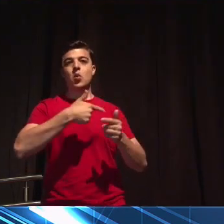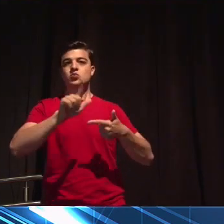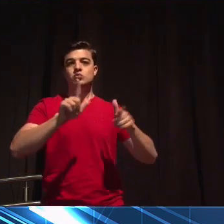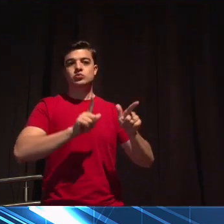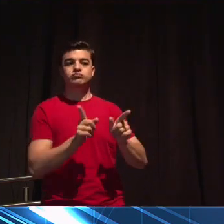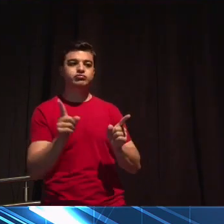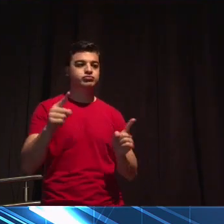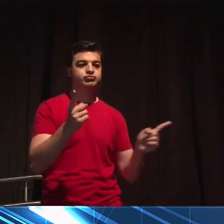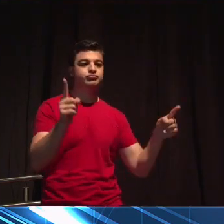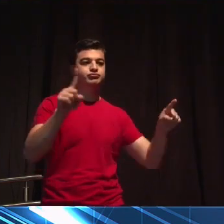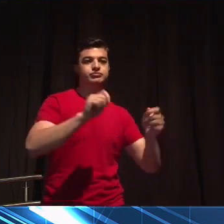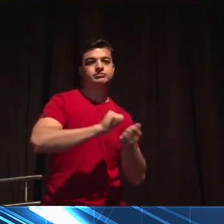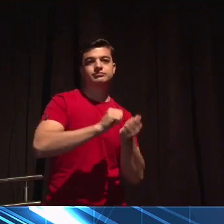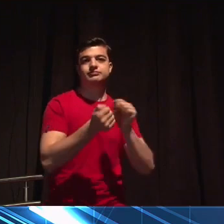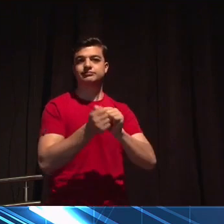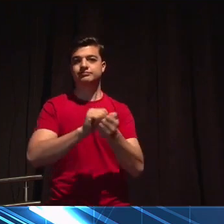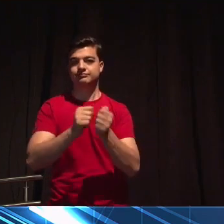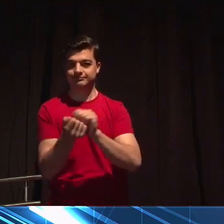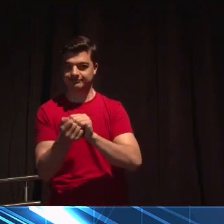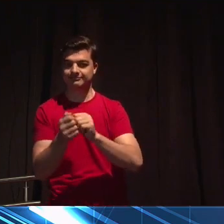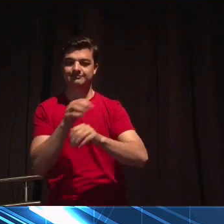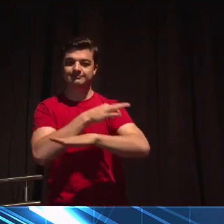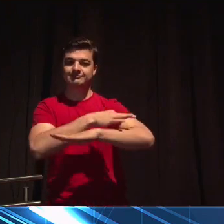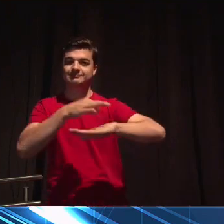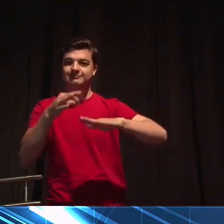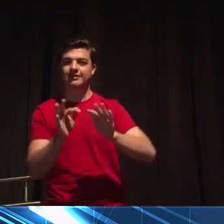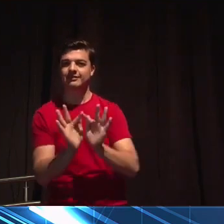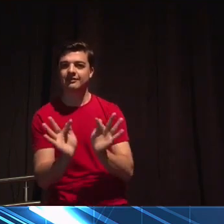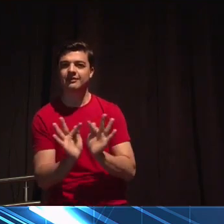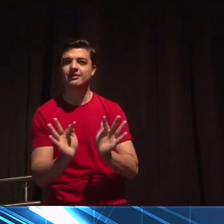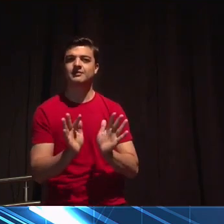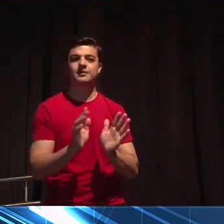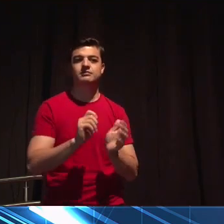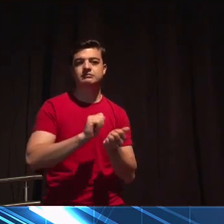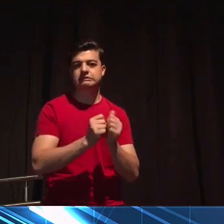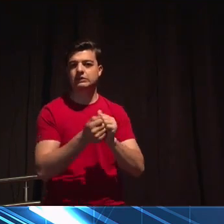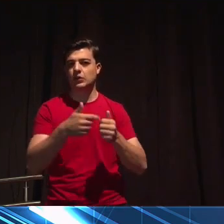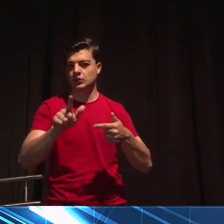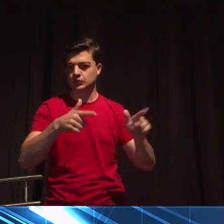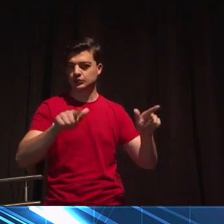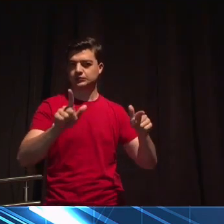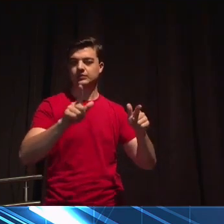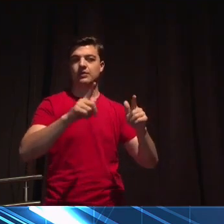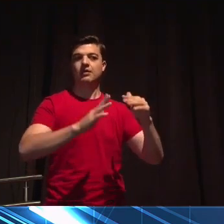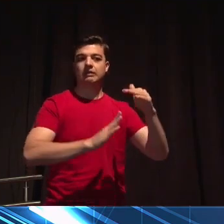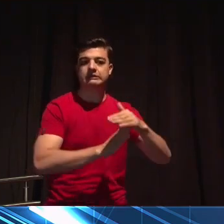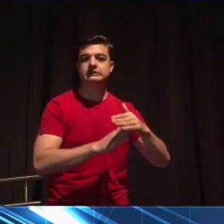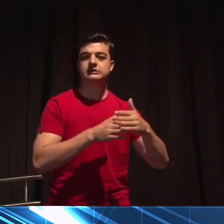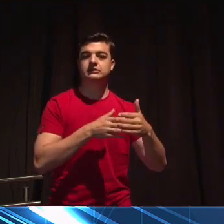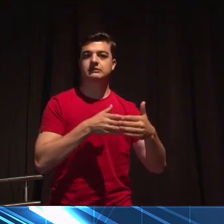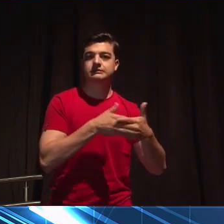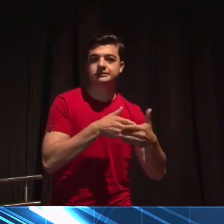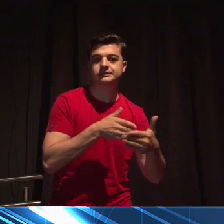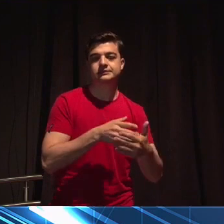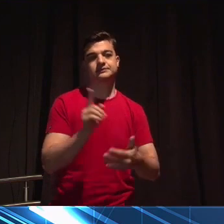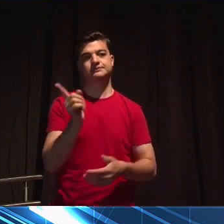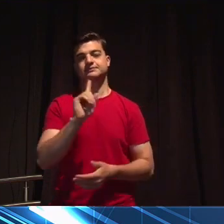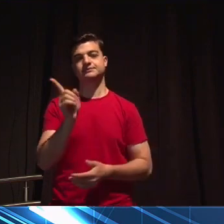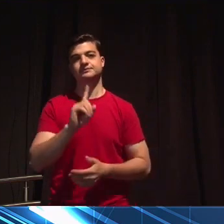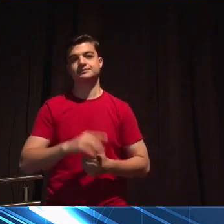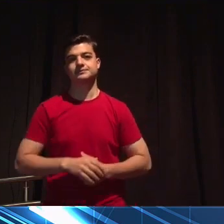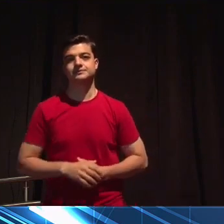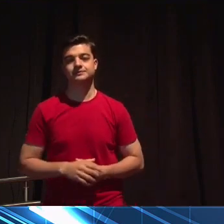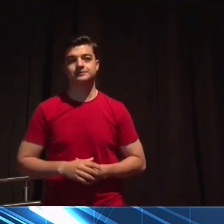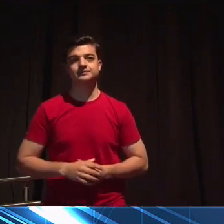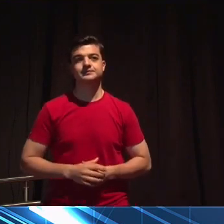Né, vamos ter uma arquitetura simples. Então, isso nos preveniu de não ter um problema de chegar numa limitação do Node. Então, é uma coisa para se